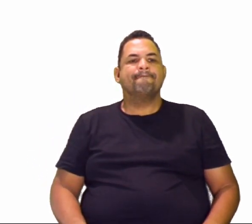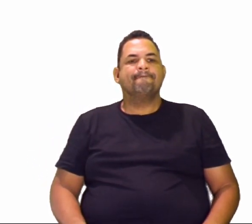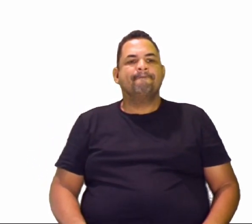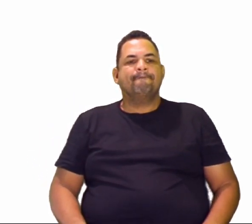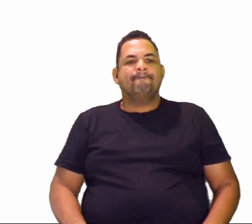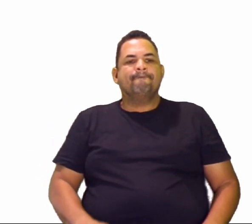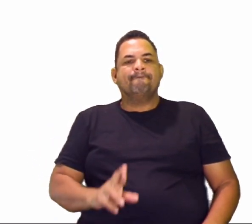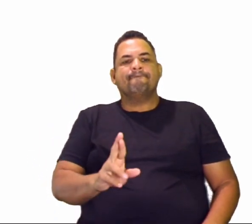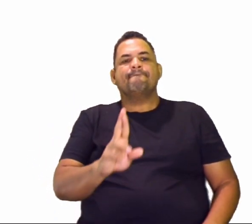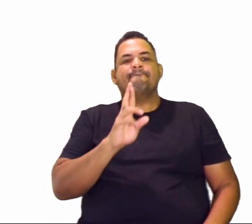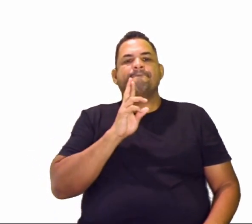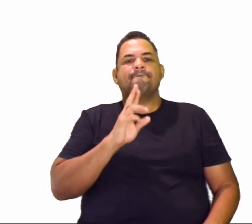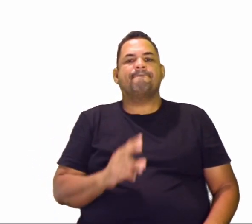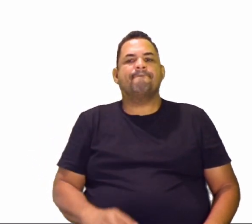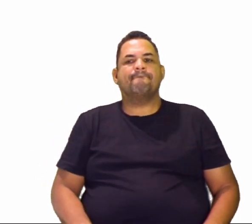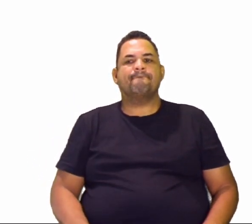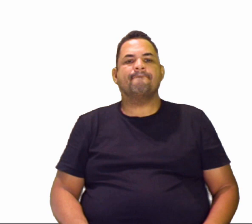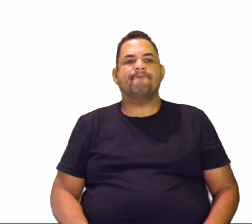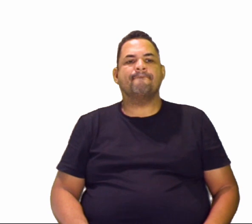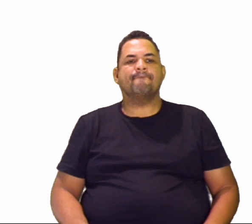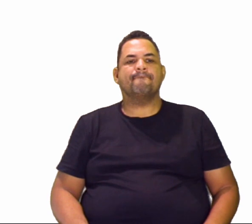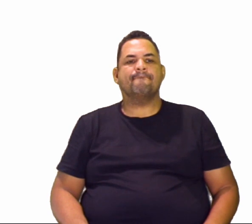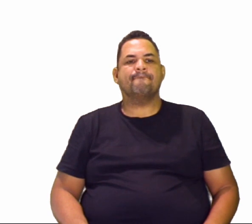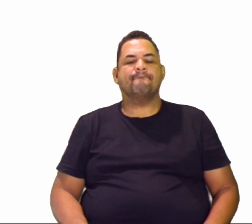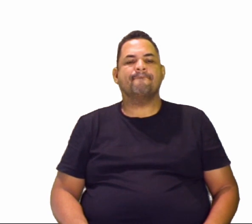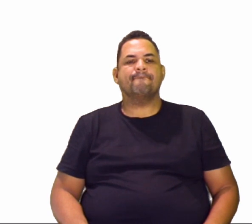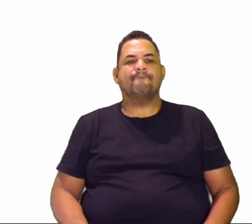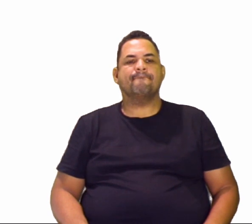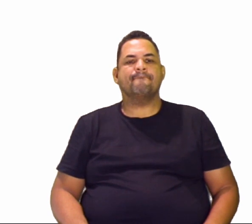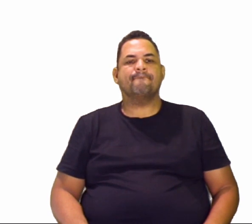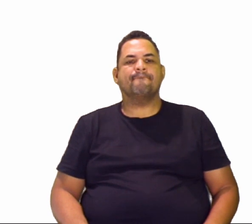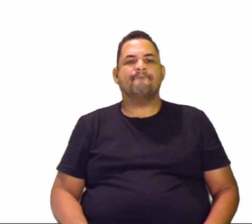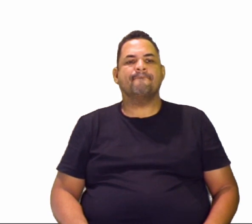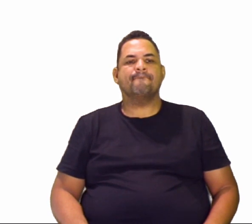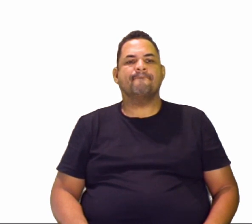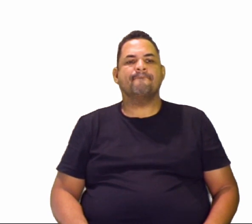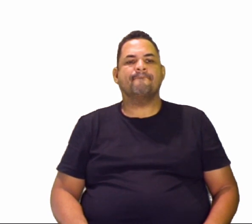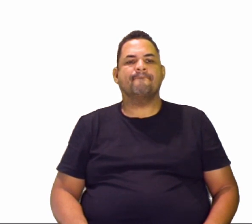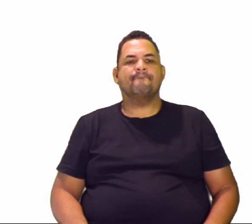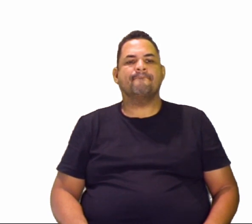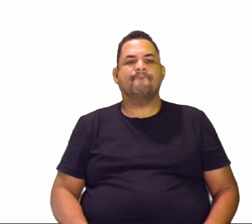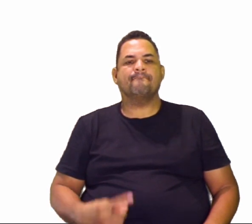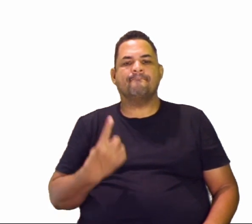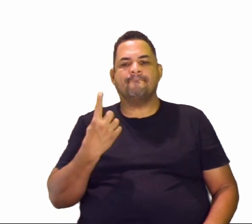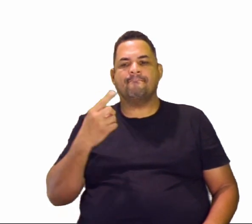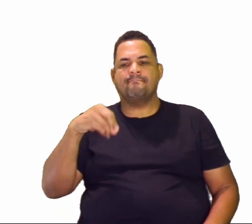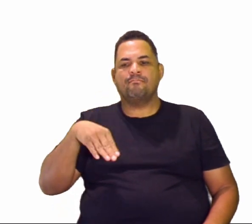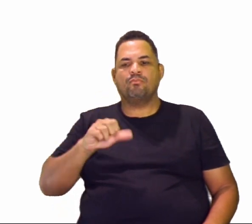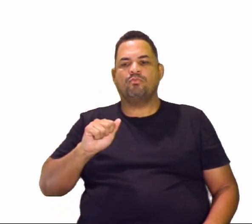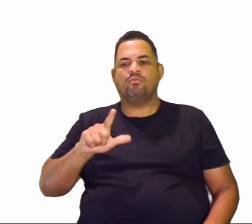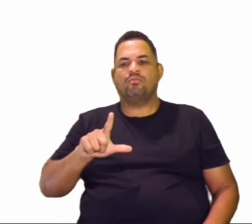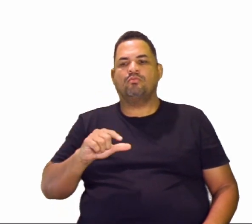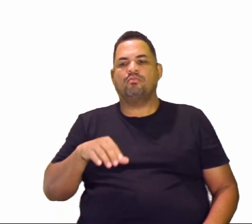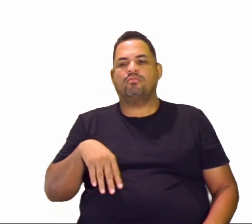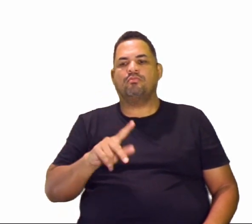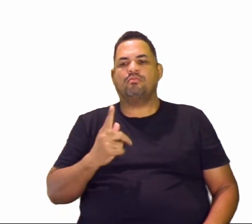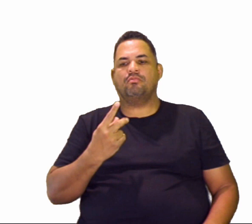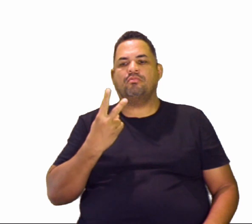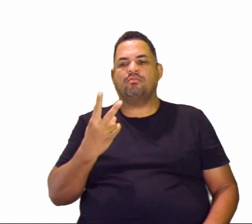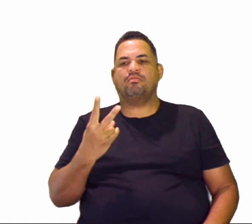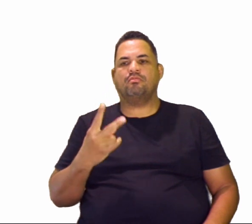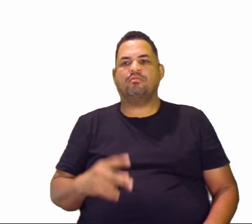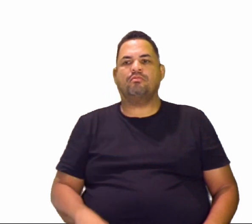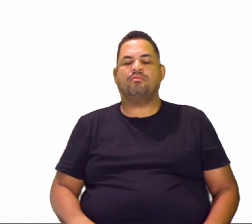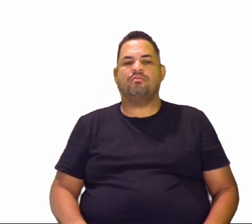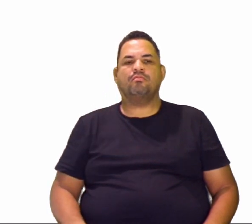E a resposta será a seguinte: olha, um mol de H2, 2 gramas por